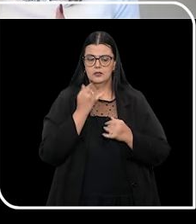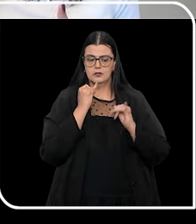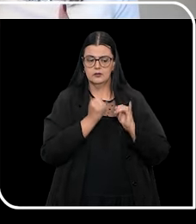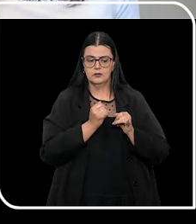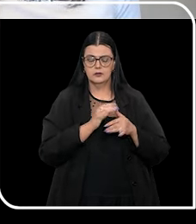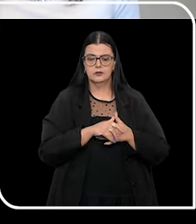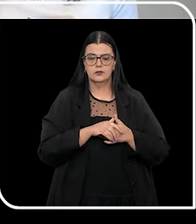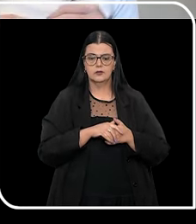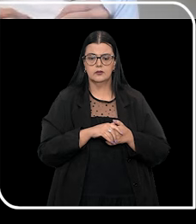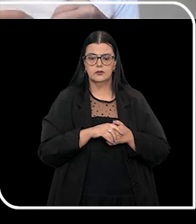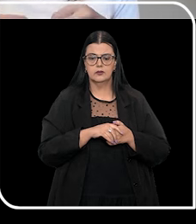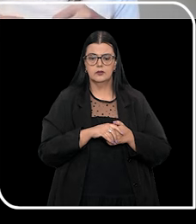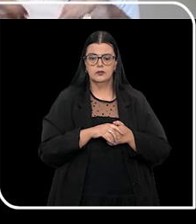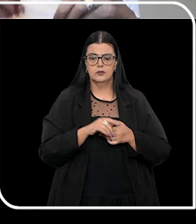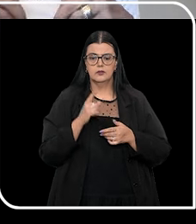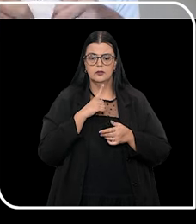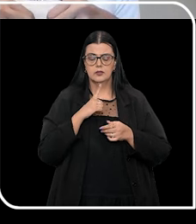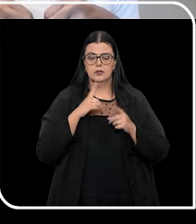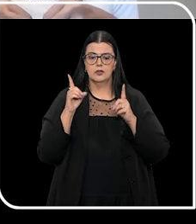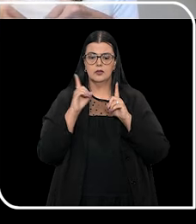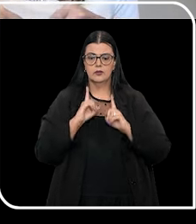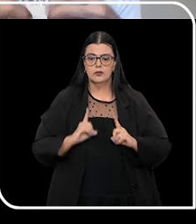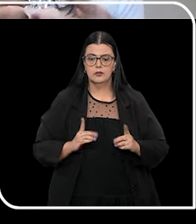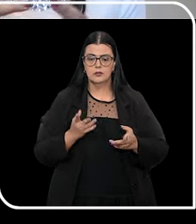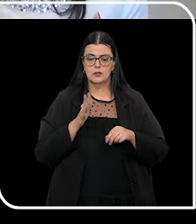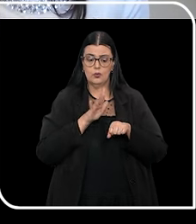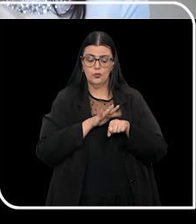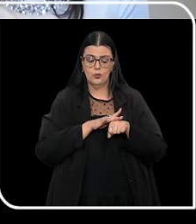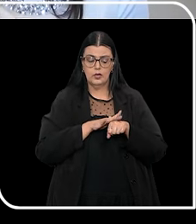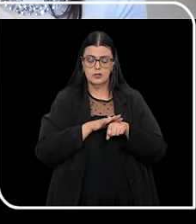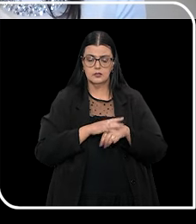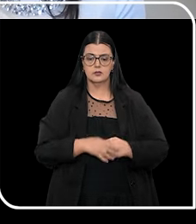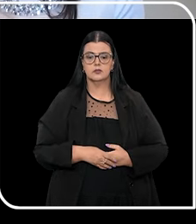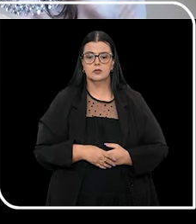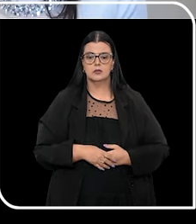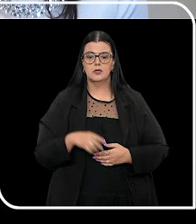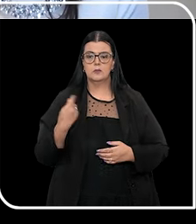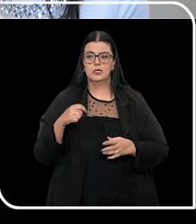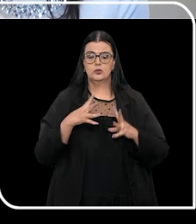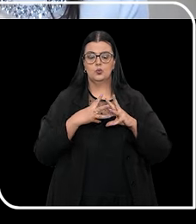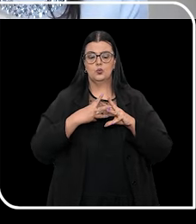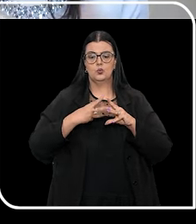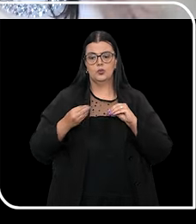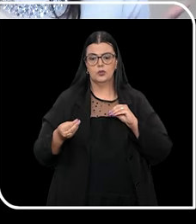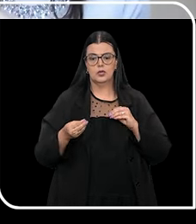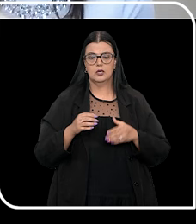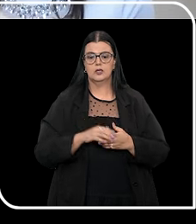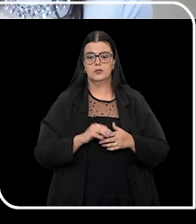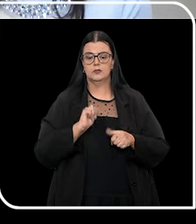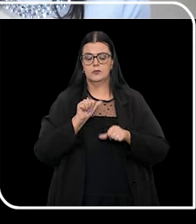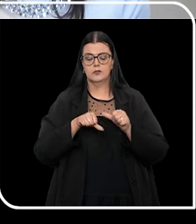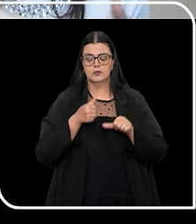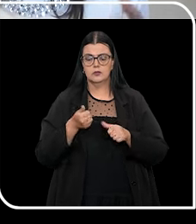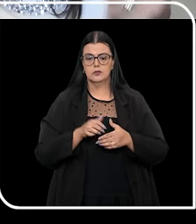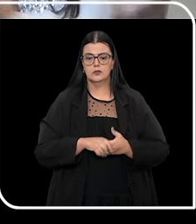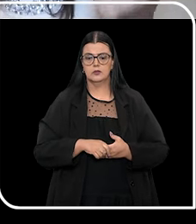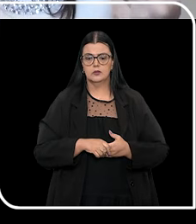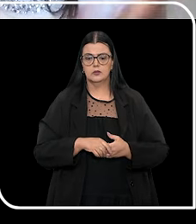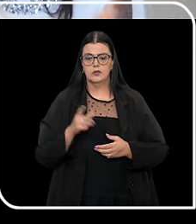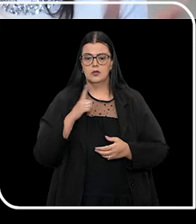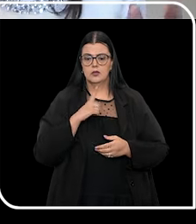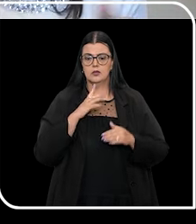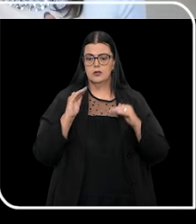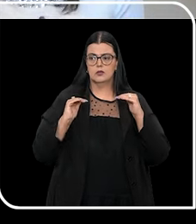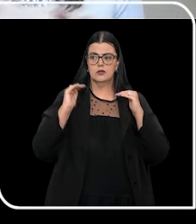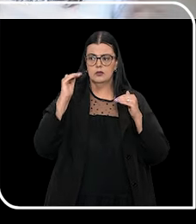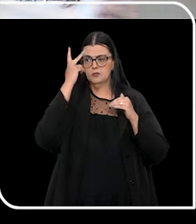falam para as crianças Então você coloca na deficiência uma doença que precisa ser curada que precisa ser mudada que precisa